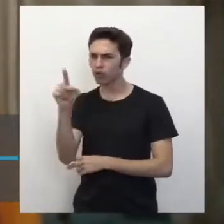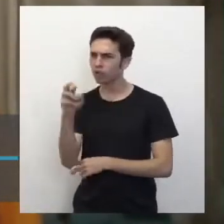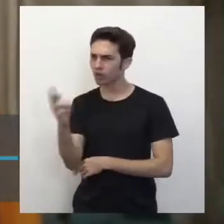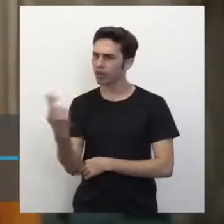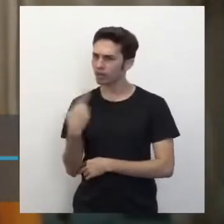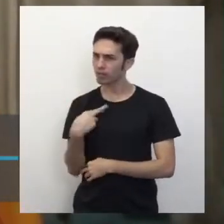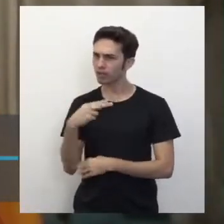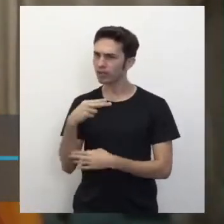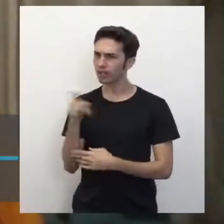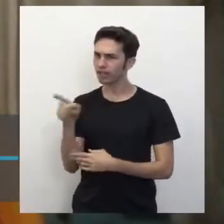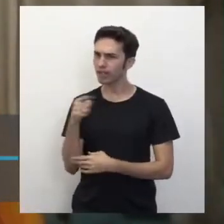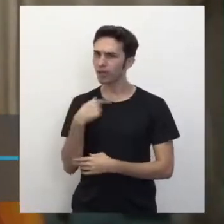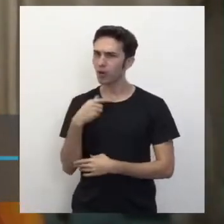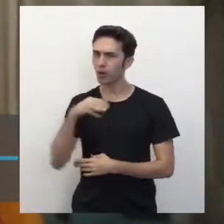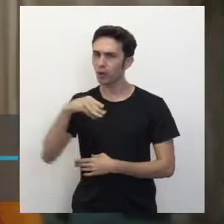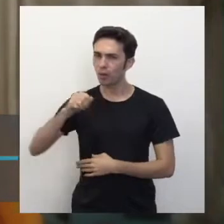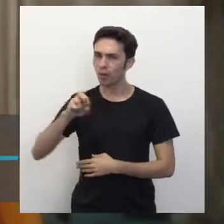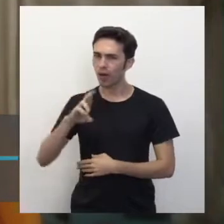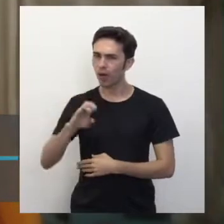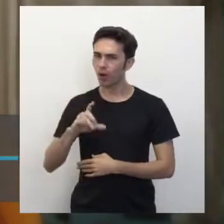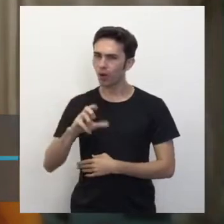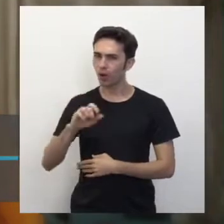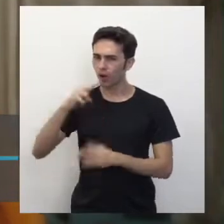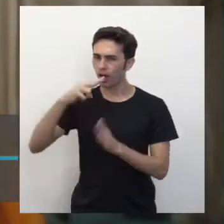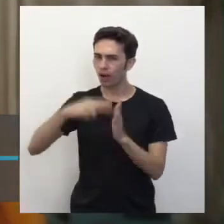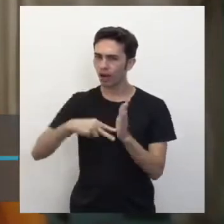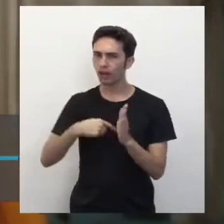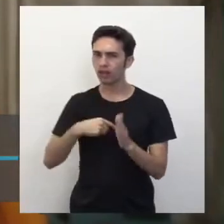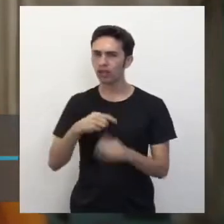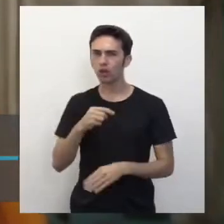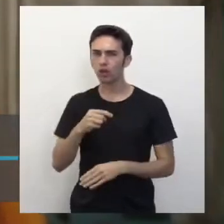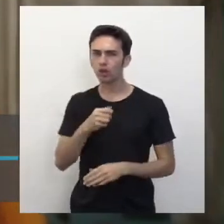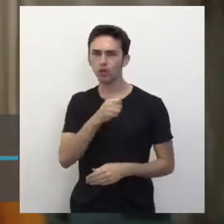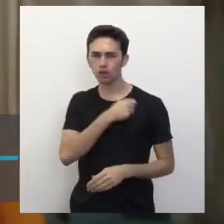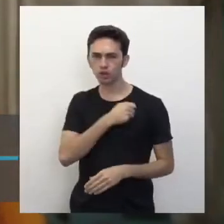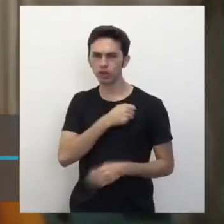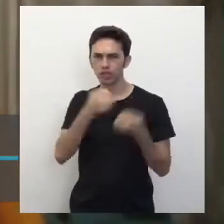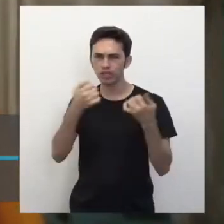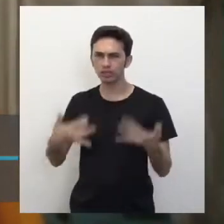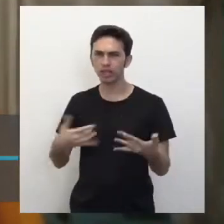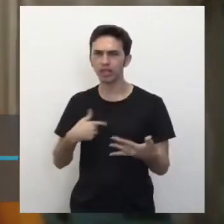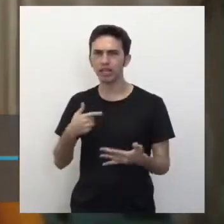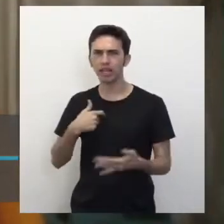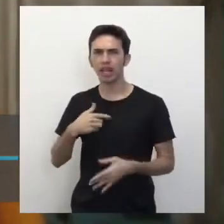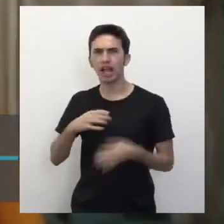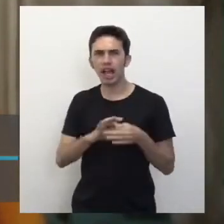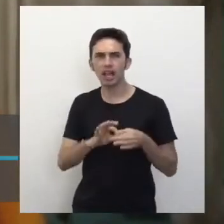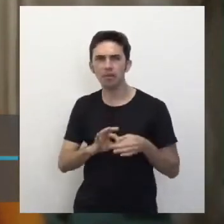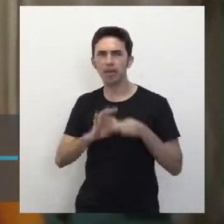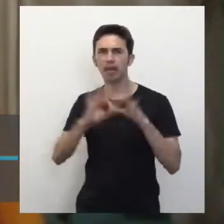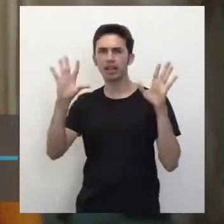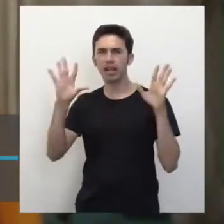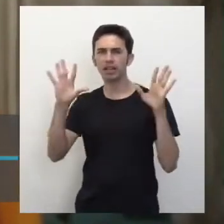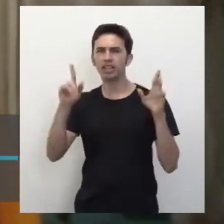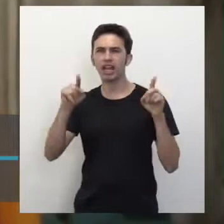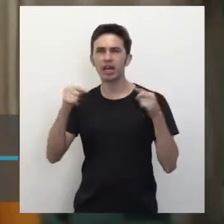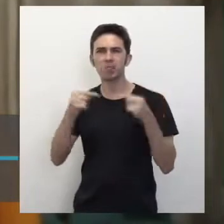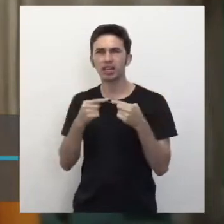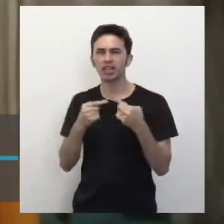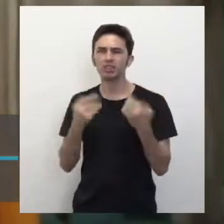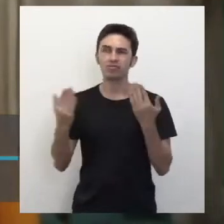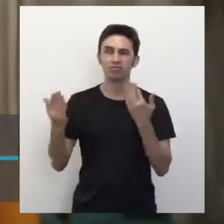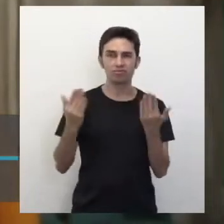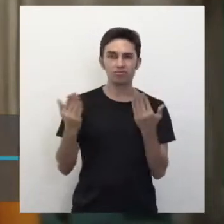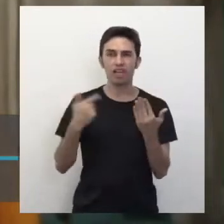que o Marconi trouxe para a gente, né? Quando um estudante coloca que a liberdade ela é algo subjetivo. Então, eu